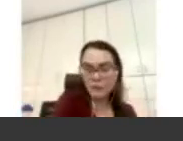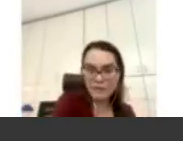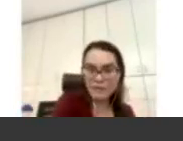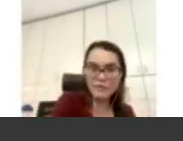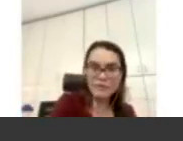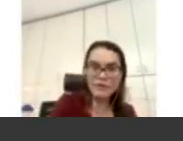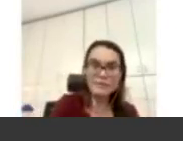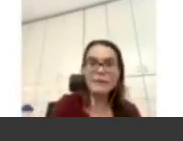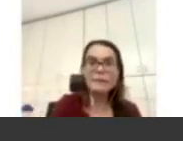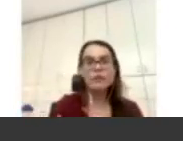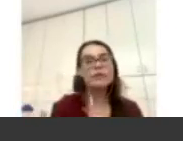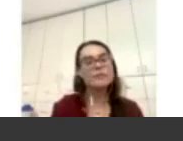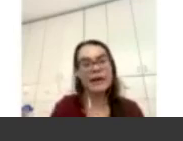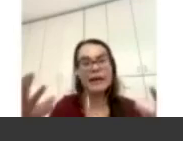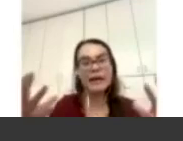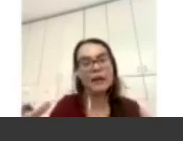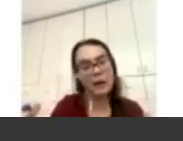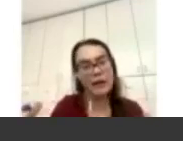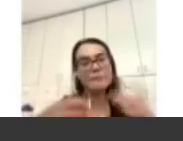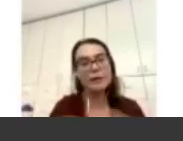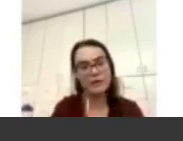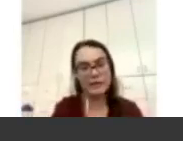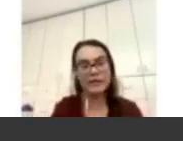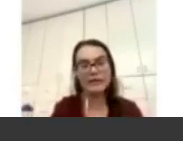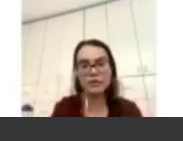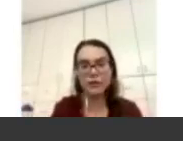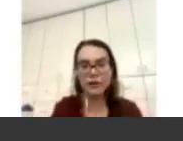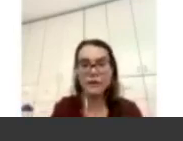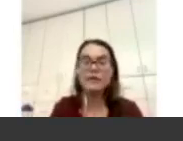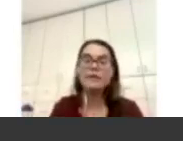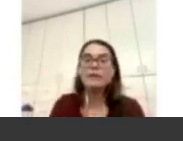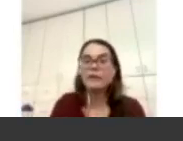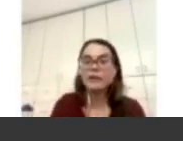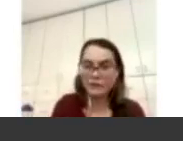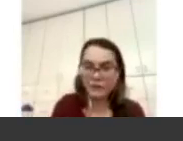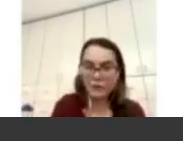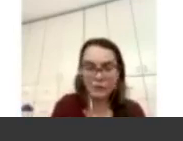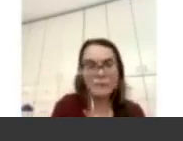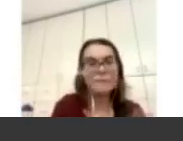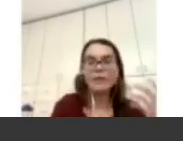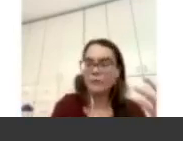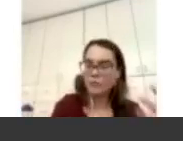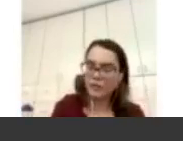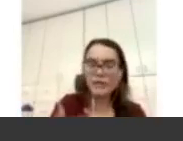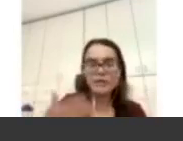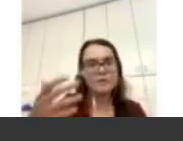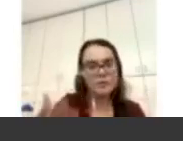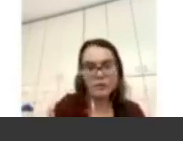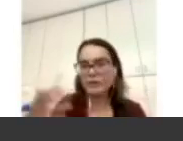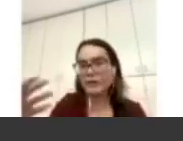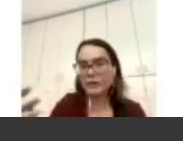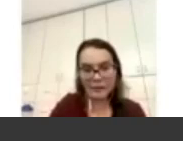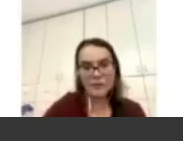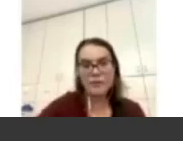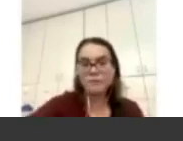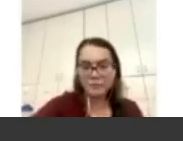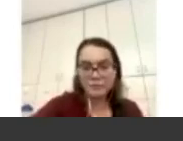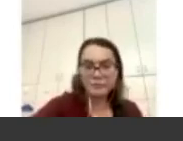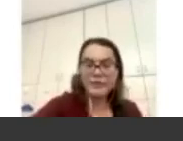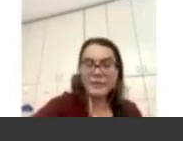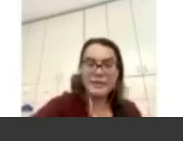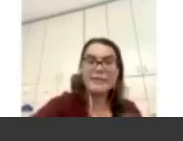que o LACEN processa os exames, nós vamos adequar ele para a nossa realidade local, sempre levando em conta UpToDate, BMJ,